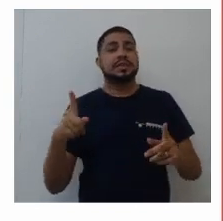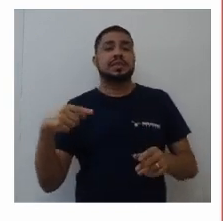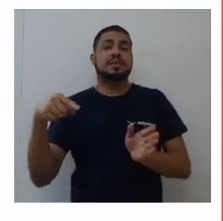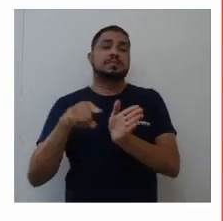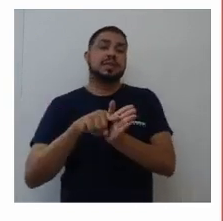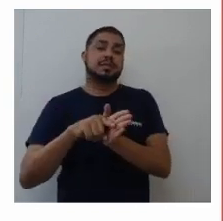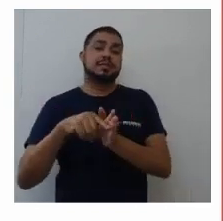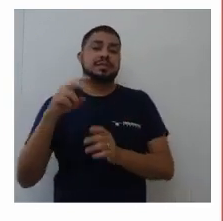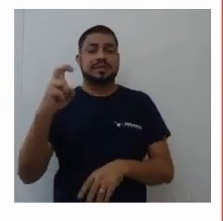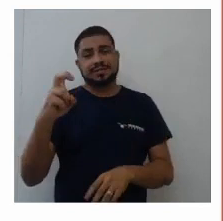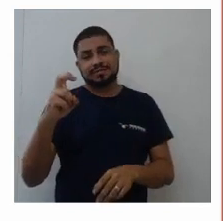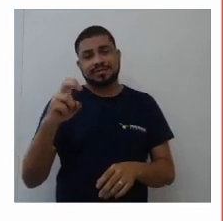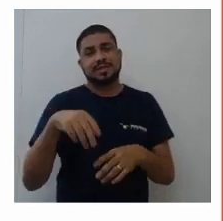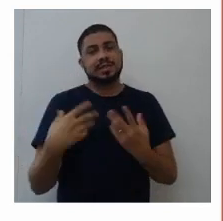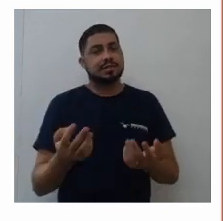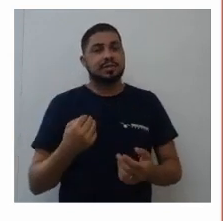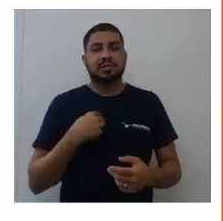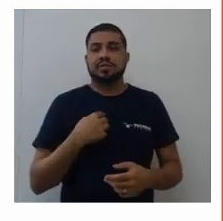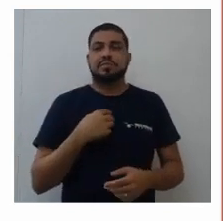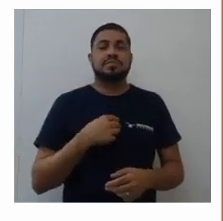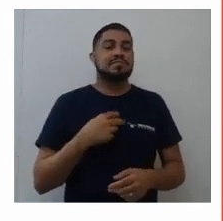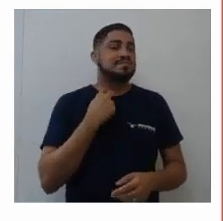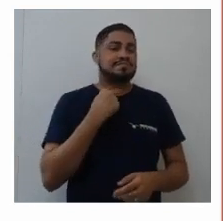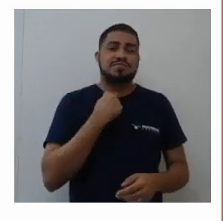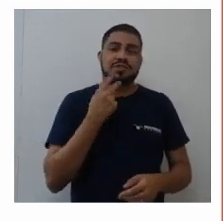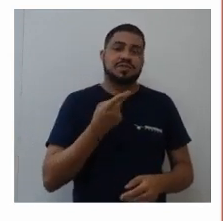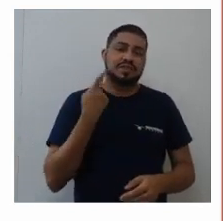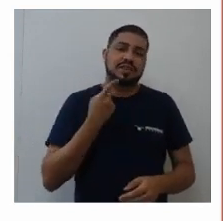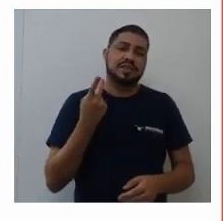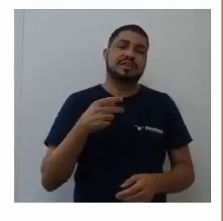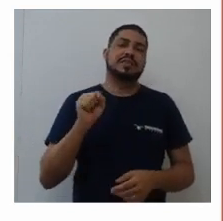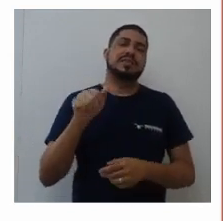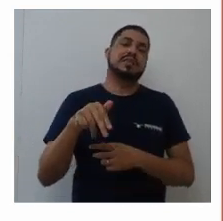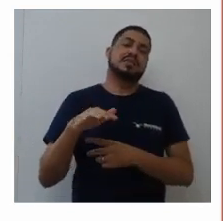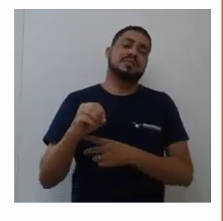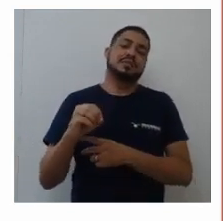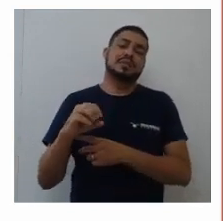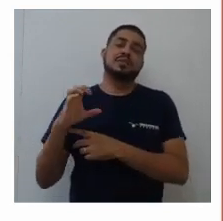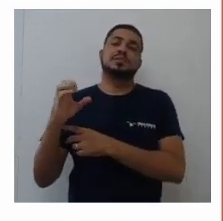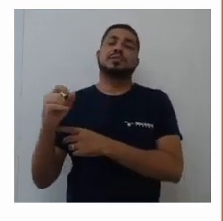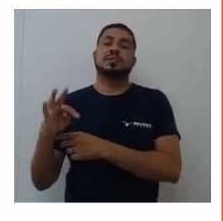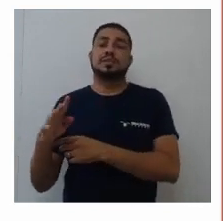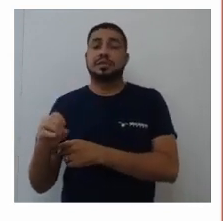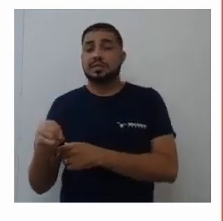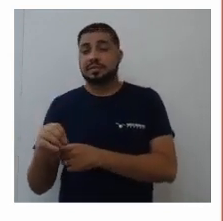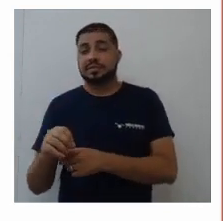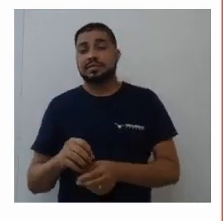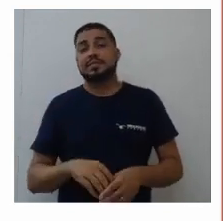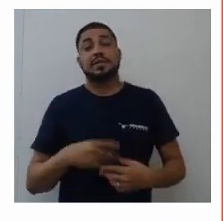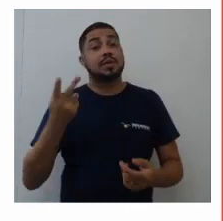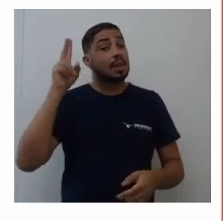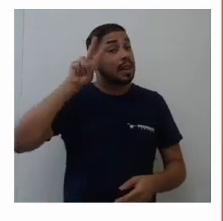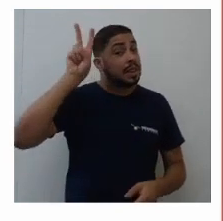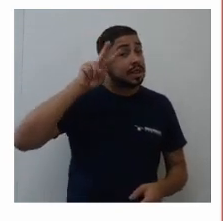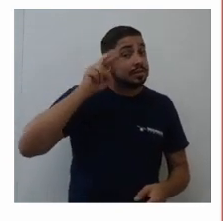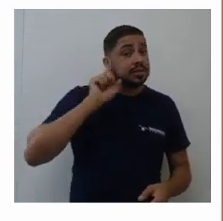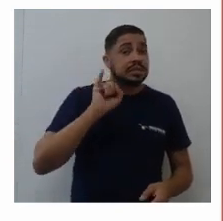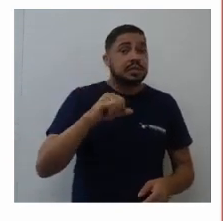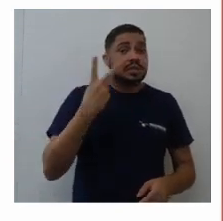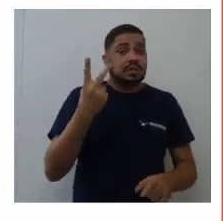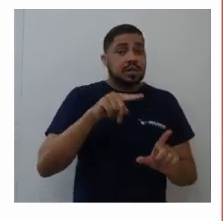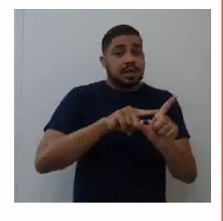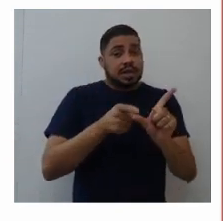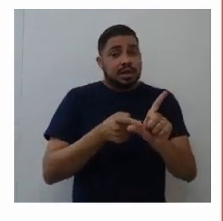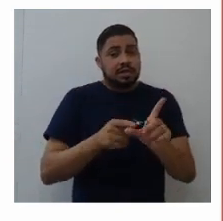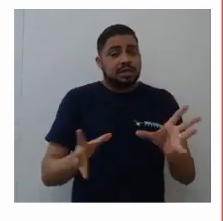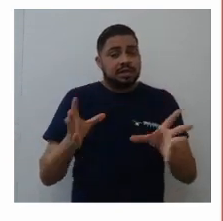posso tratar dessa forma que tangente e seno são opostos. Porém, lembra daquela relação, ó. Se dois ângulos